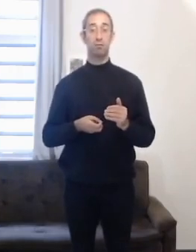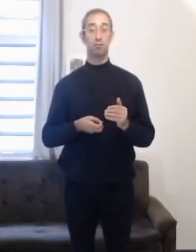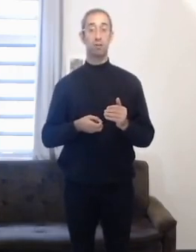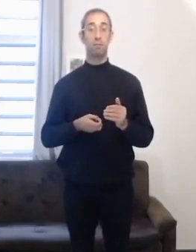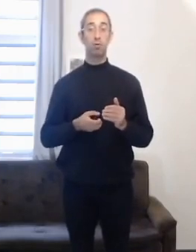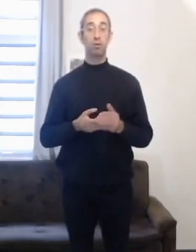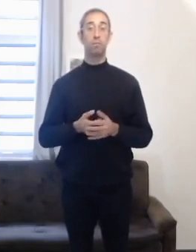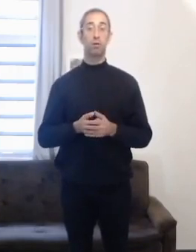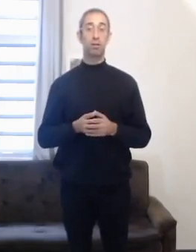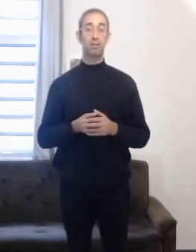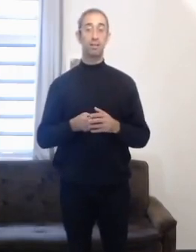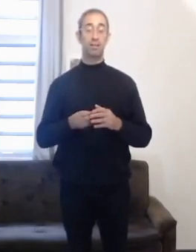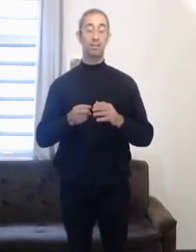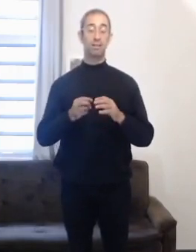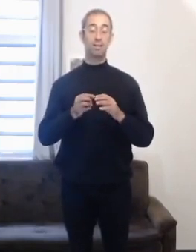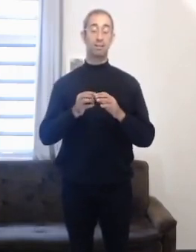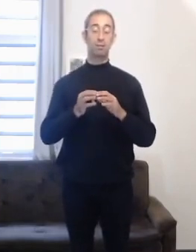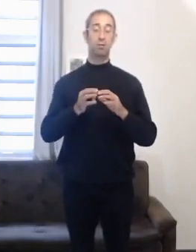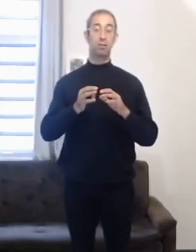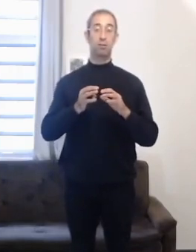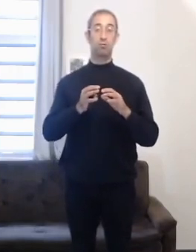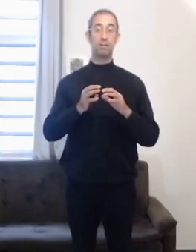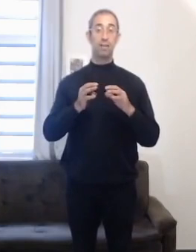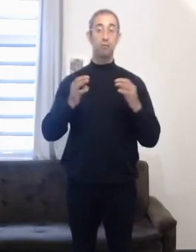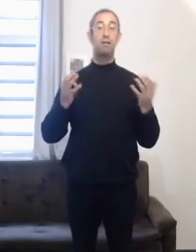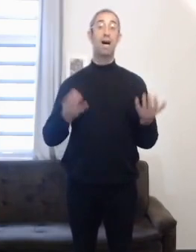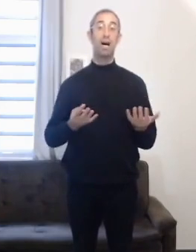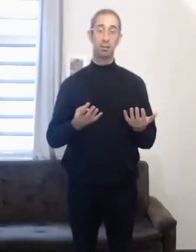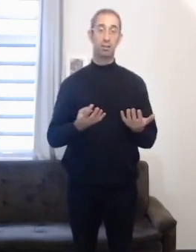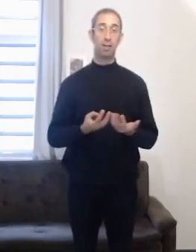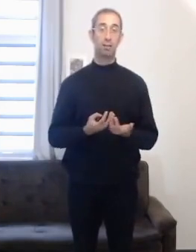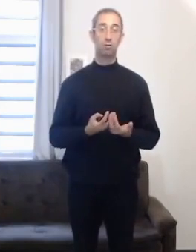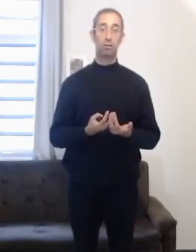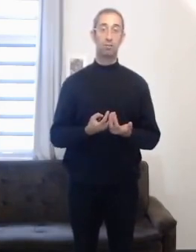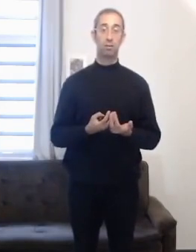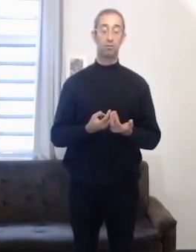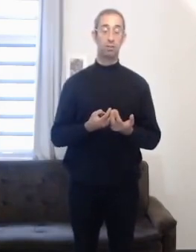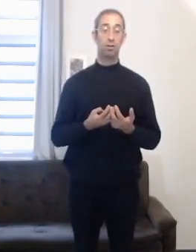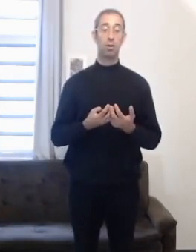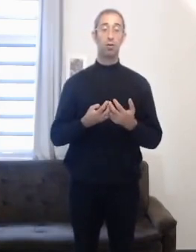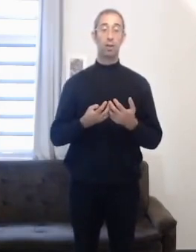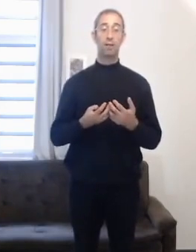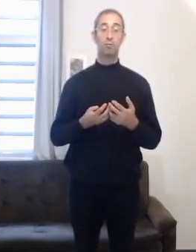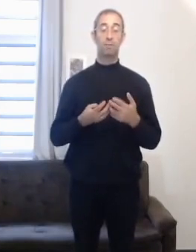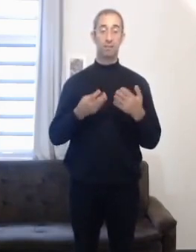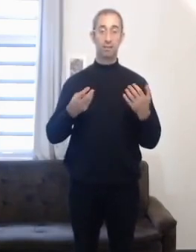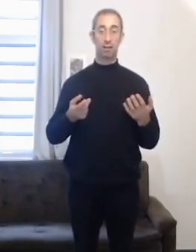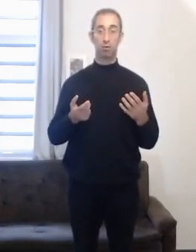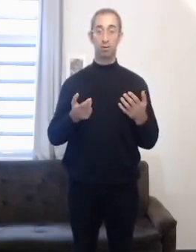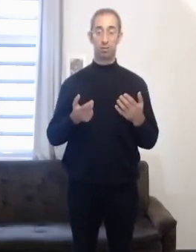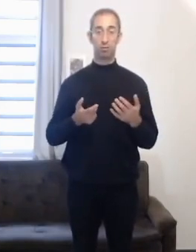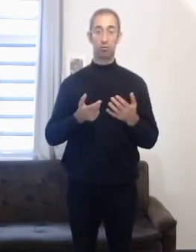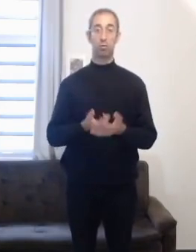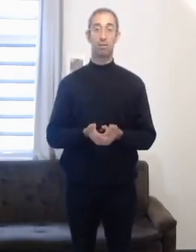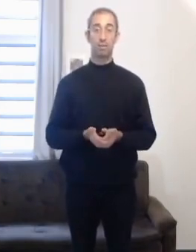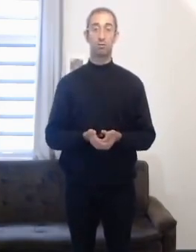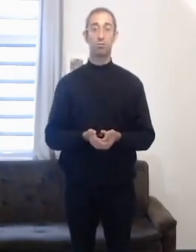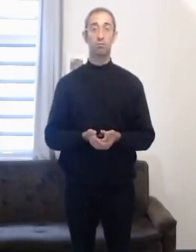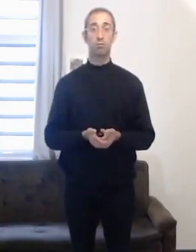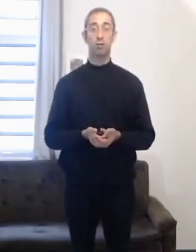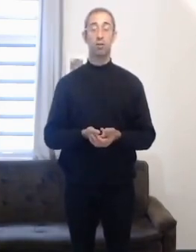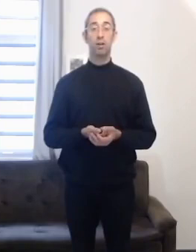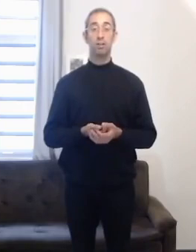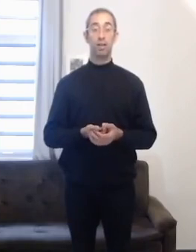segunda pergunta, é muito importante você ter essa noção do estado da arte da área de conhecimento, ou seja, o que que os pesquisadores que estudam